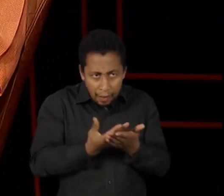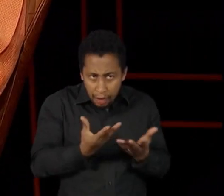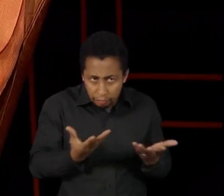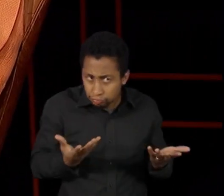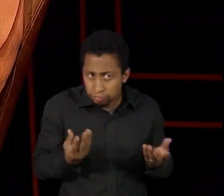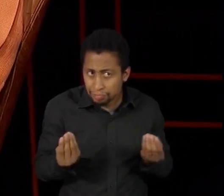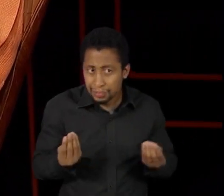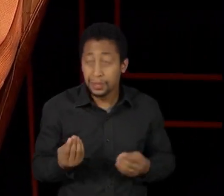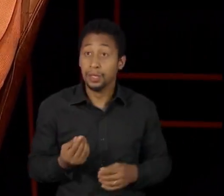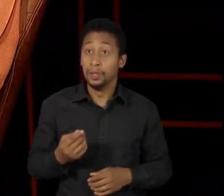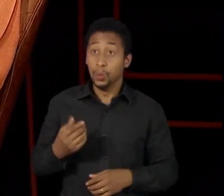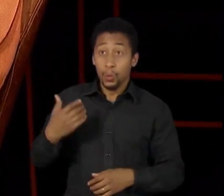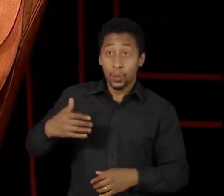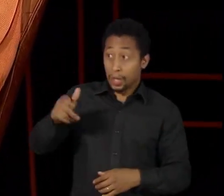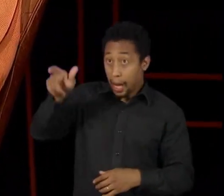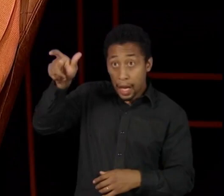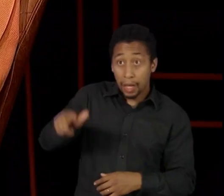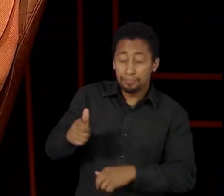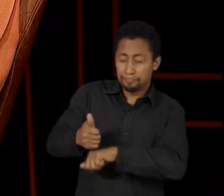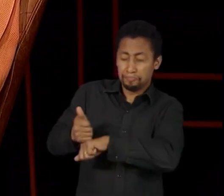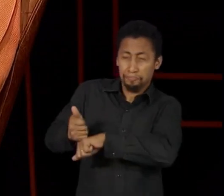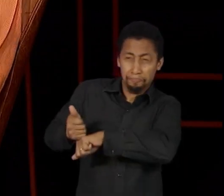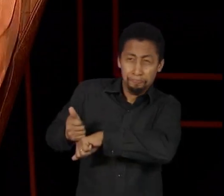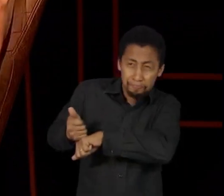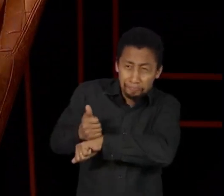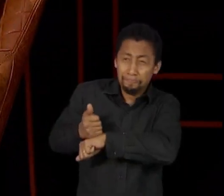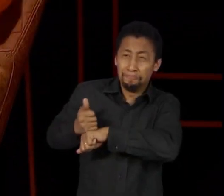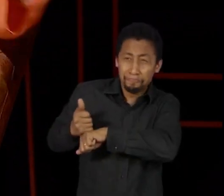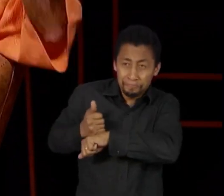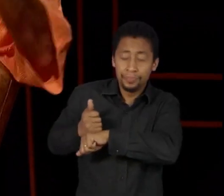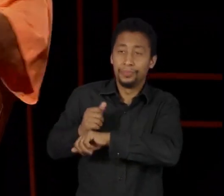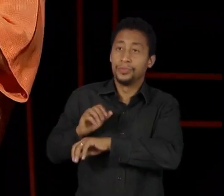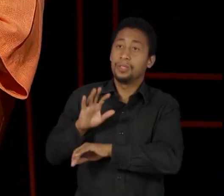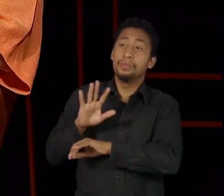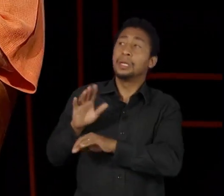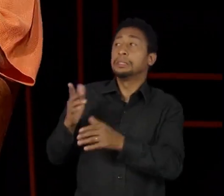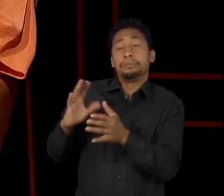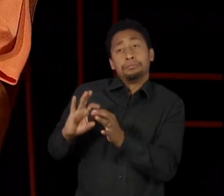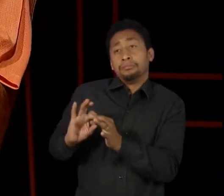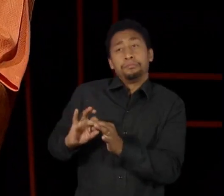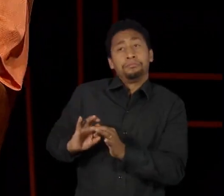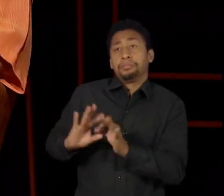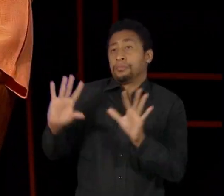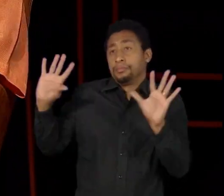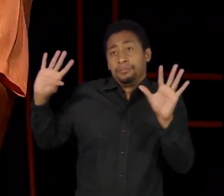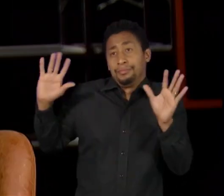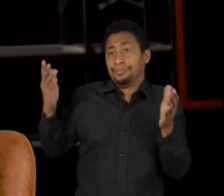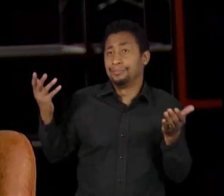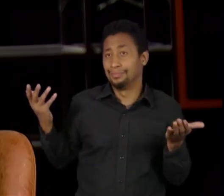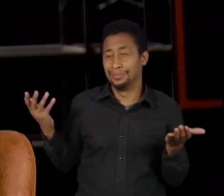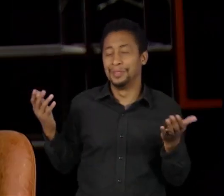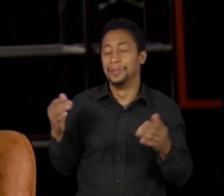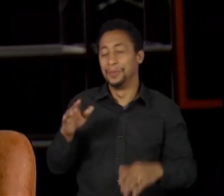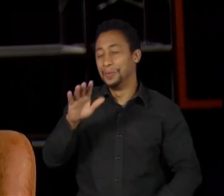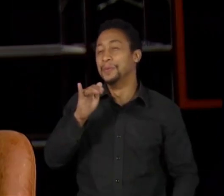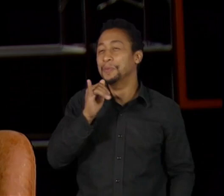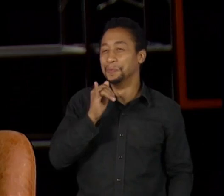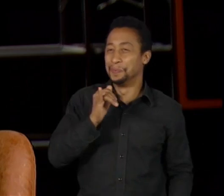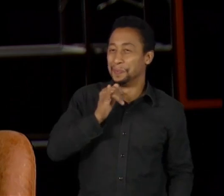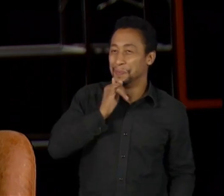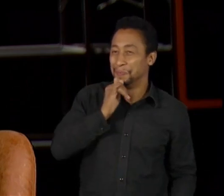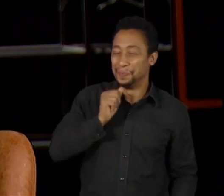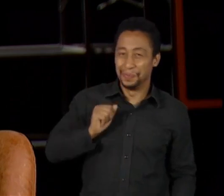um profissional exemplar com a coisa. Mas ele era uma alma solta, né? Então, por exemplo, o programa,